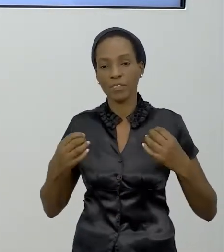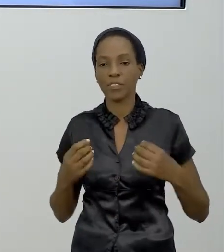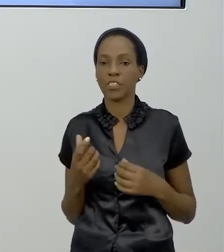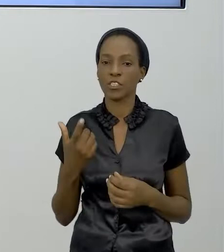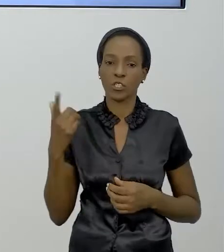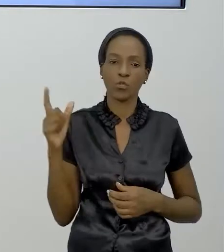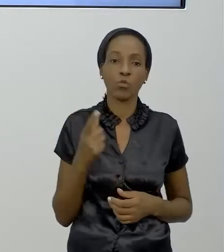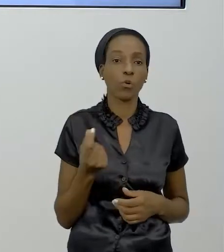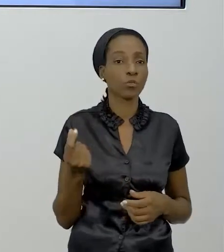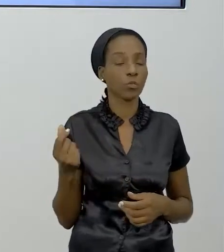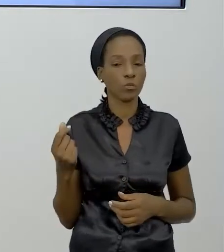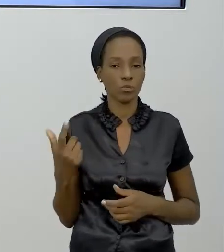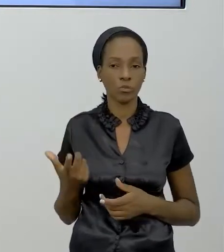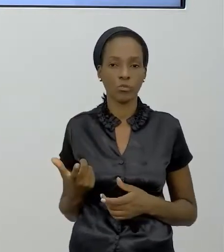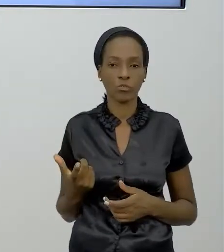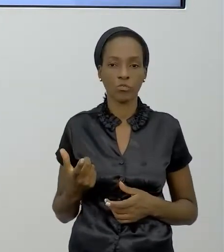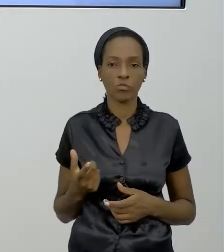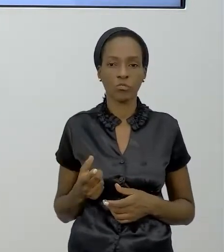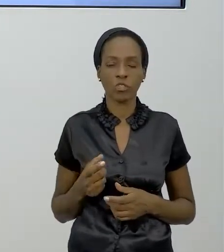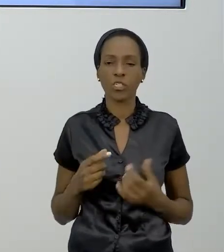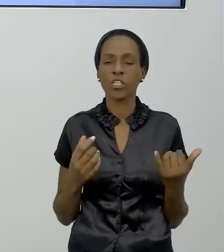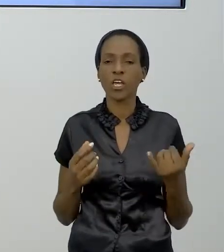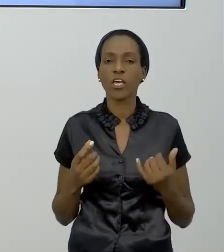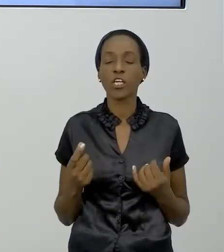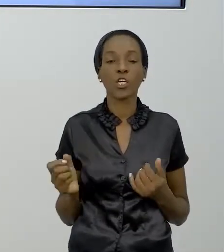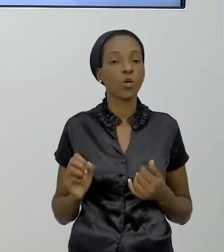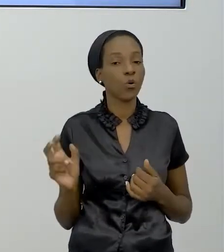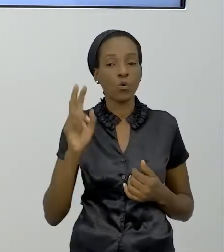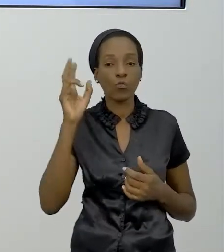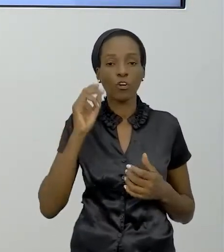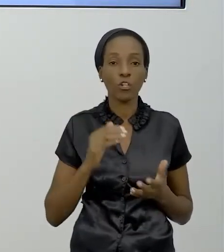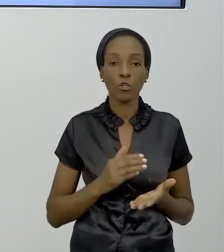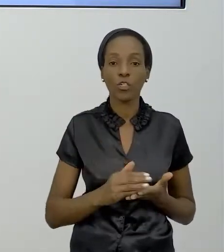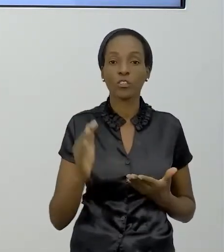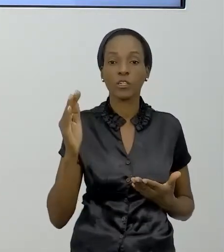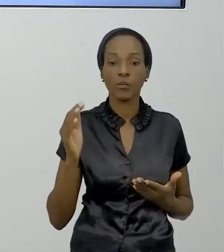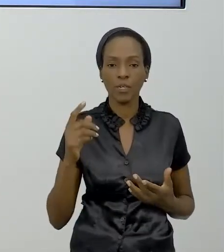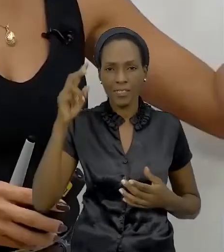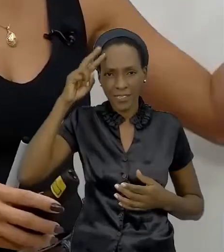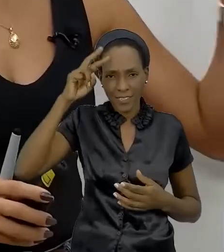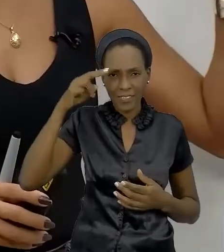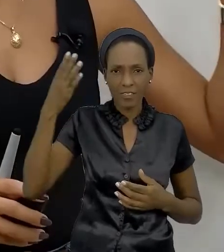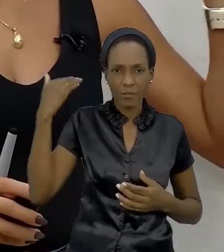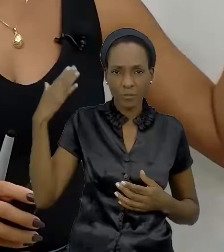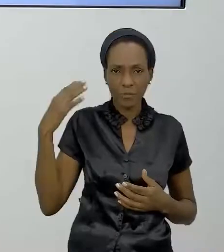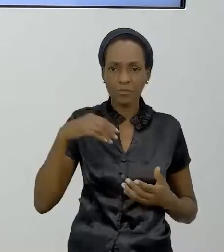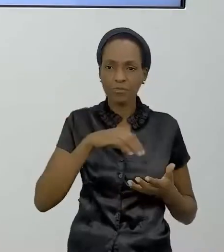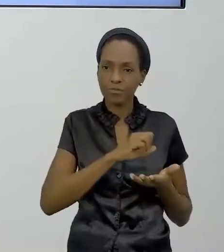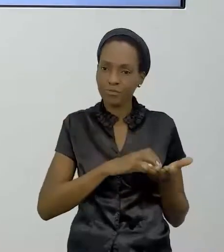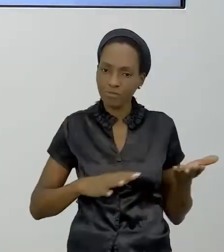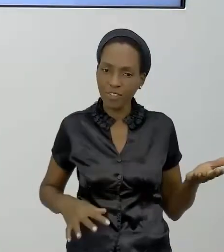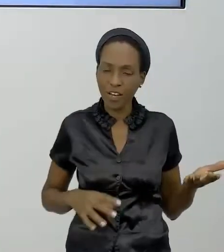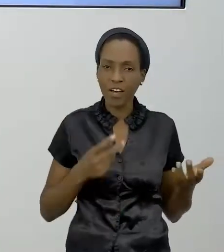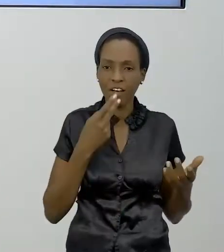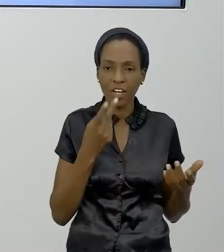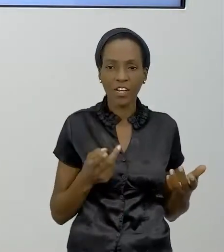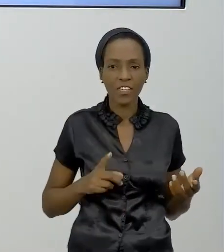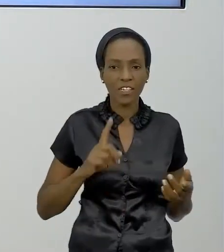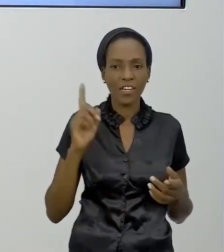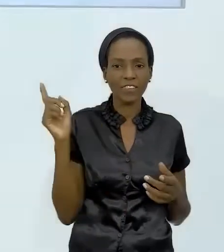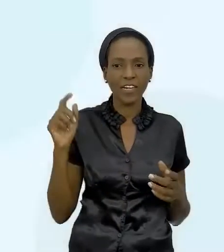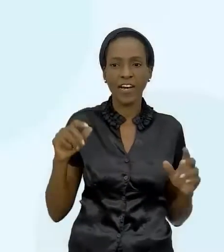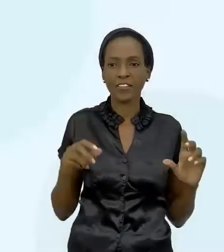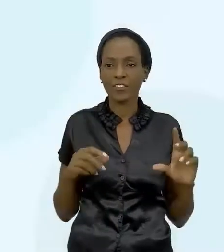aí, parte de um valor inicial. Lembra nos exercícios anteriores em que a gente fazia assim, ó, lá na atacada, né? A bolinha saía